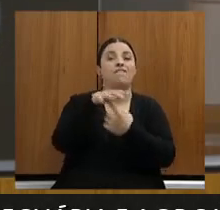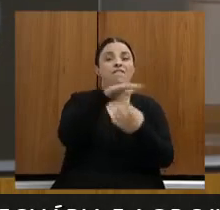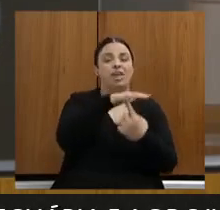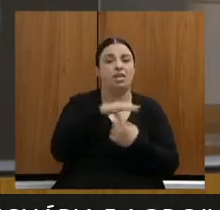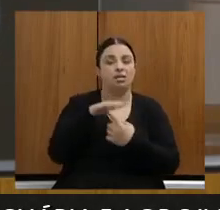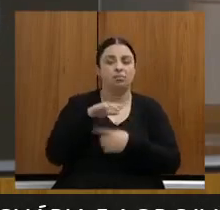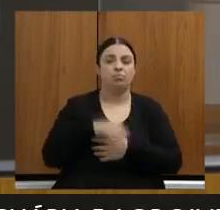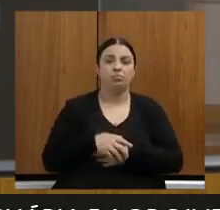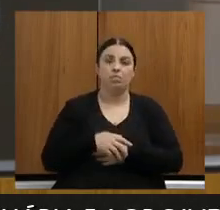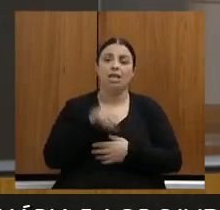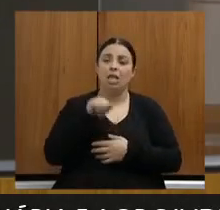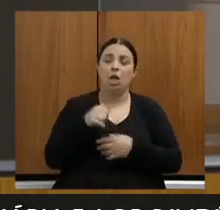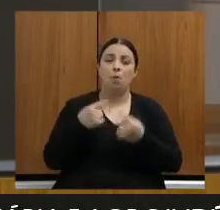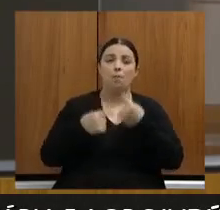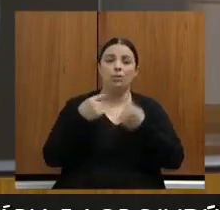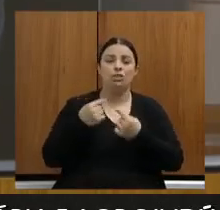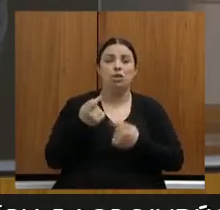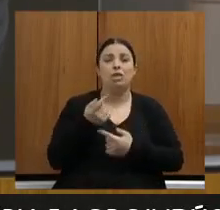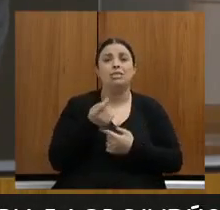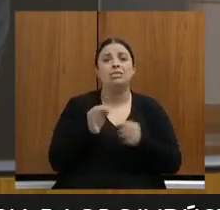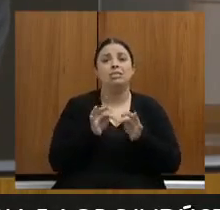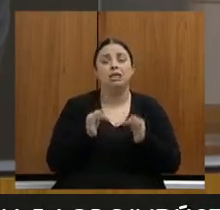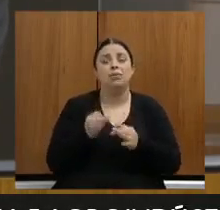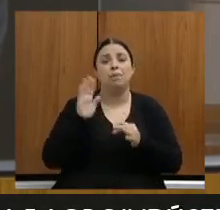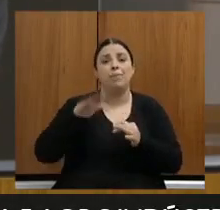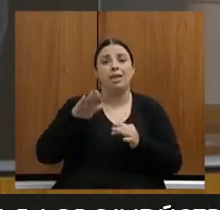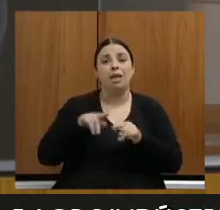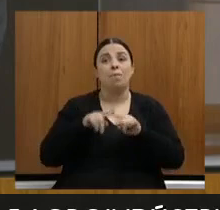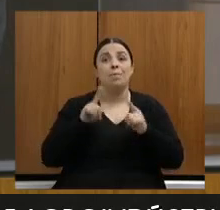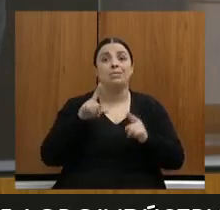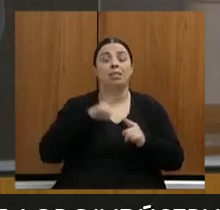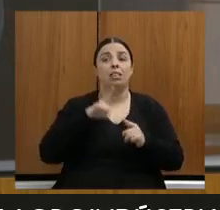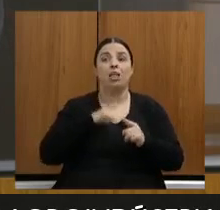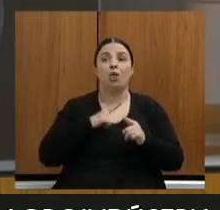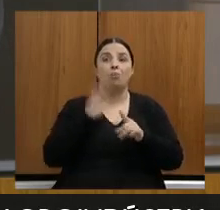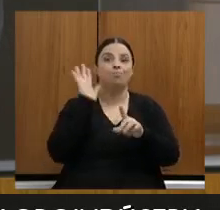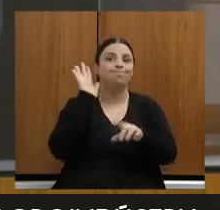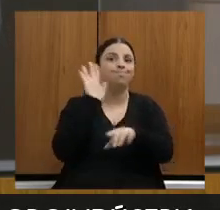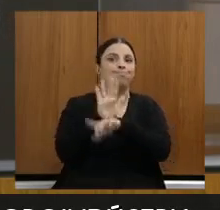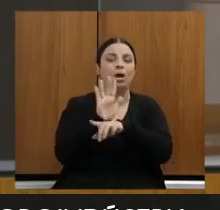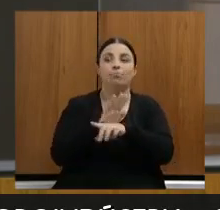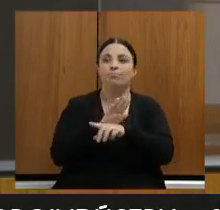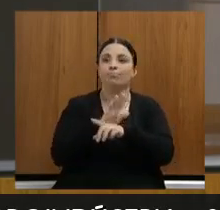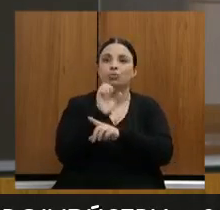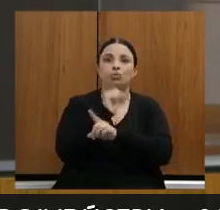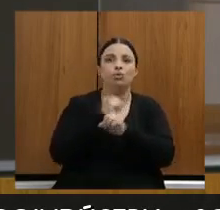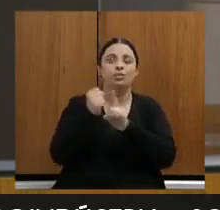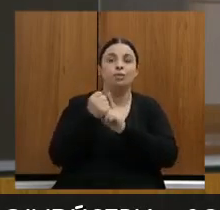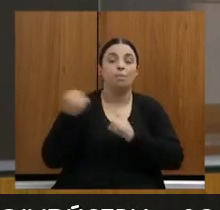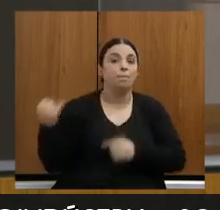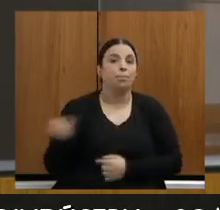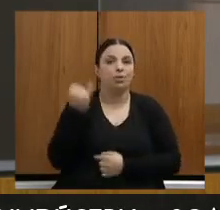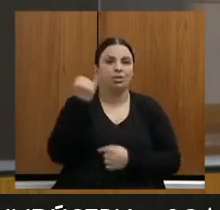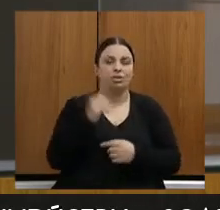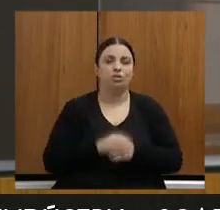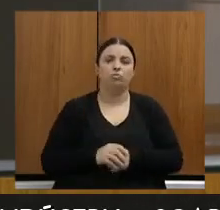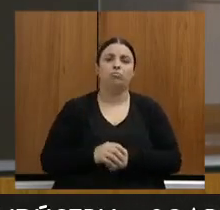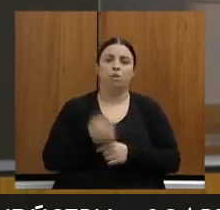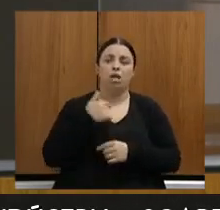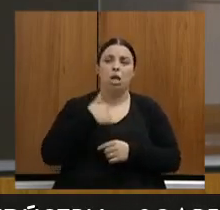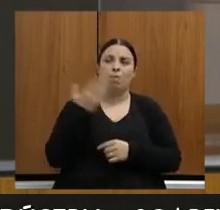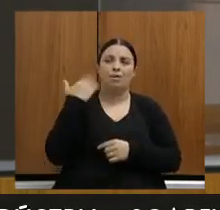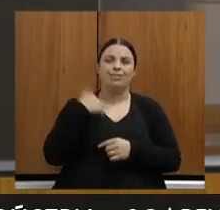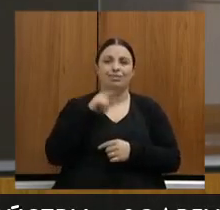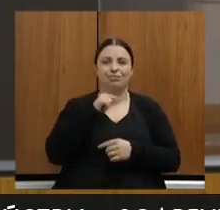tão pequenininha barata mas que tem um alto impacto social e eu me lembro que a última vez que joga em matéria Isso já faz um